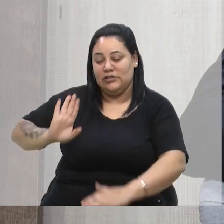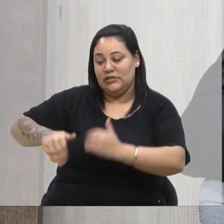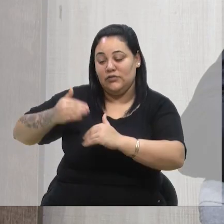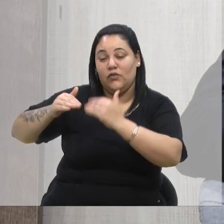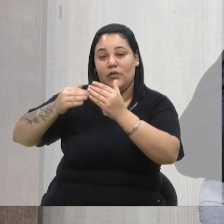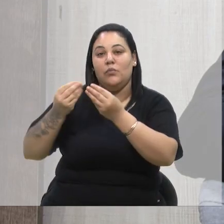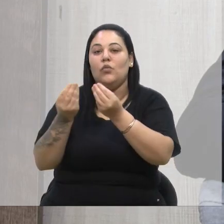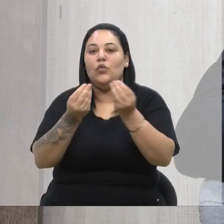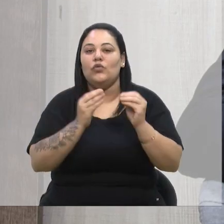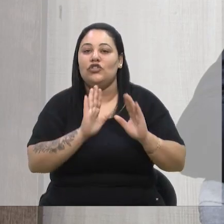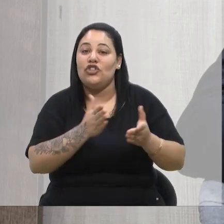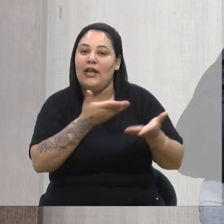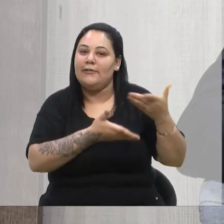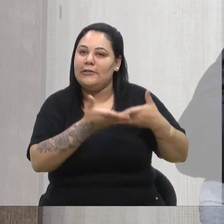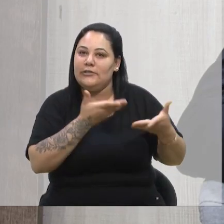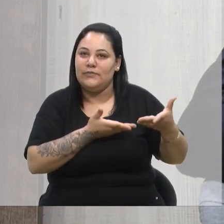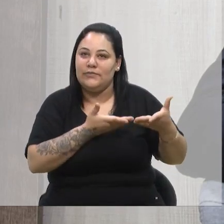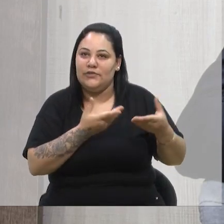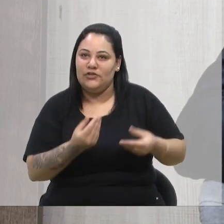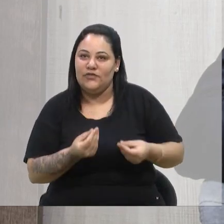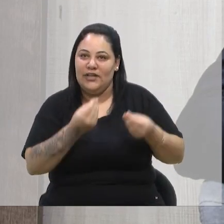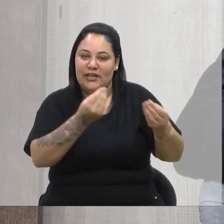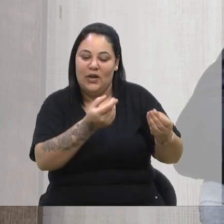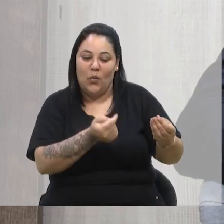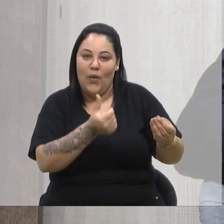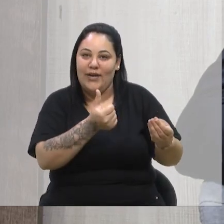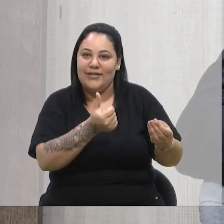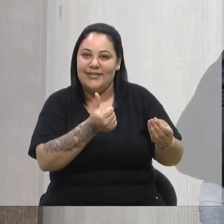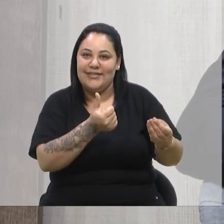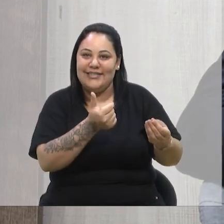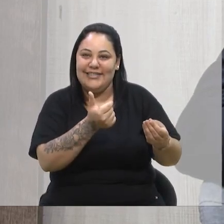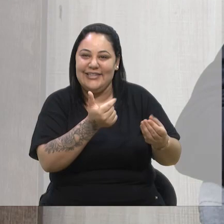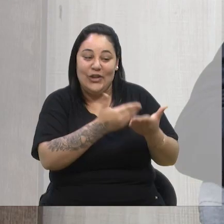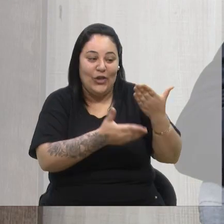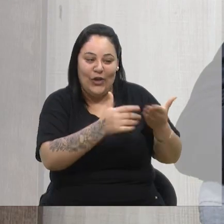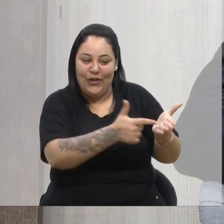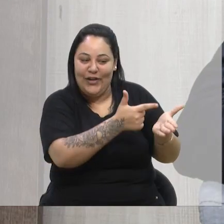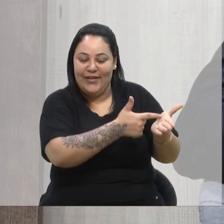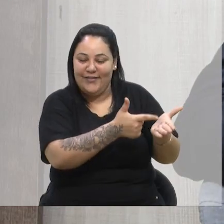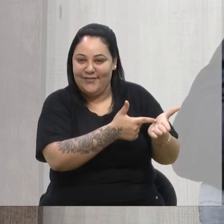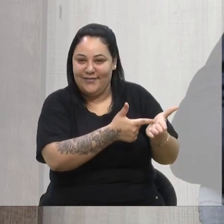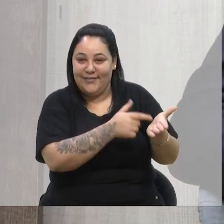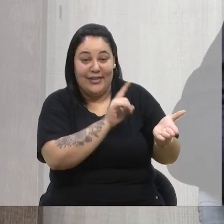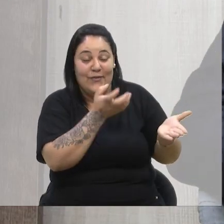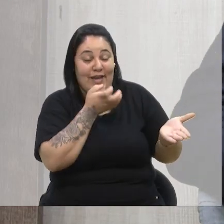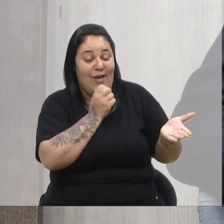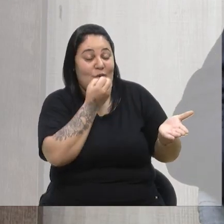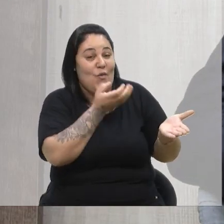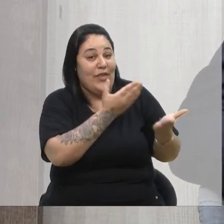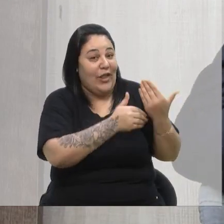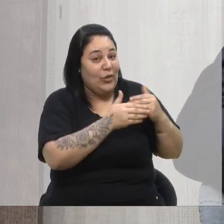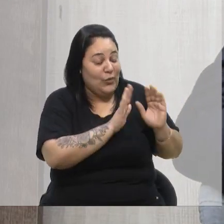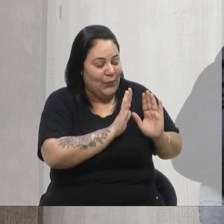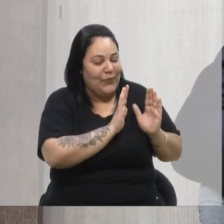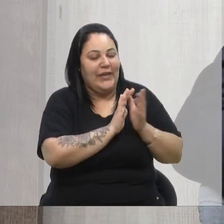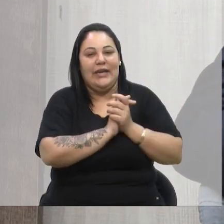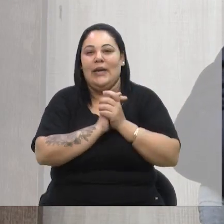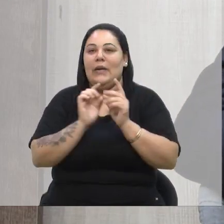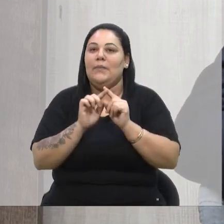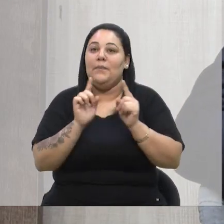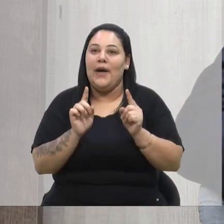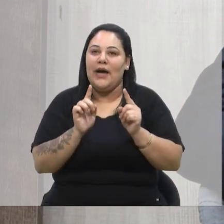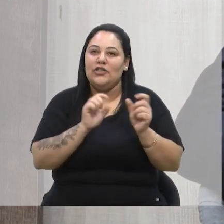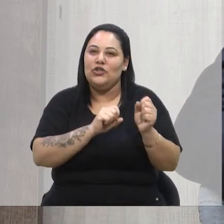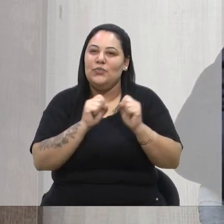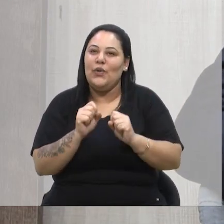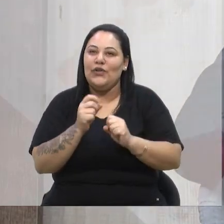avançarmos muito do que já tratamos, entregaremos quase que todo o livro. Mas podemos nos ocupar um pouco em